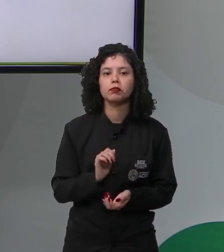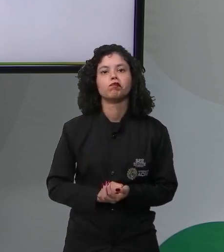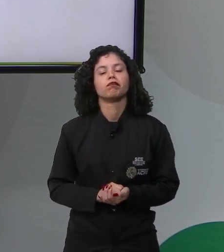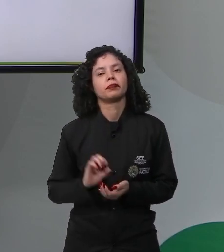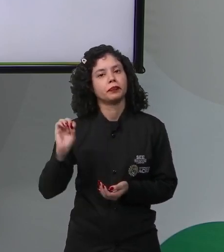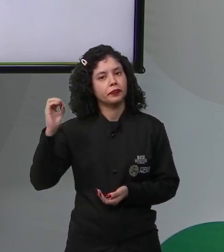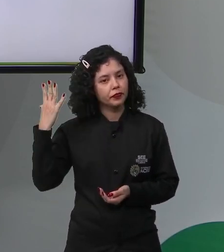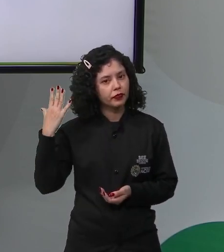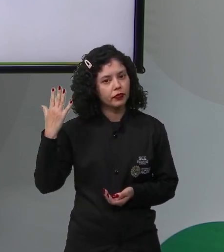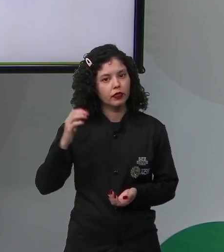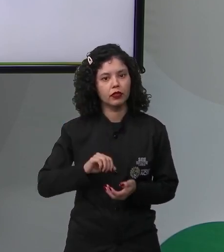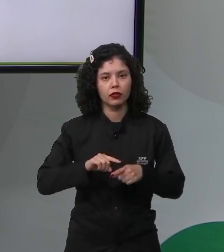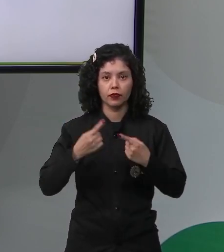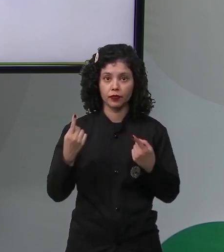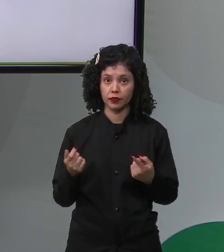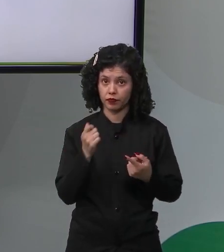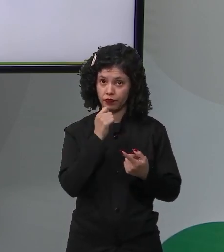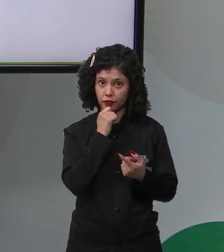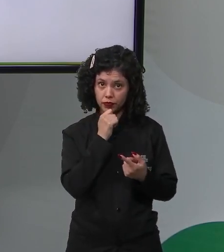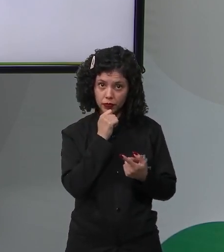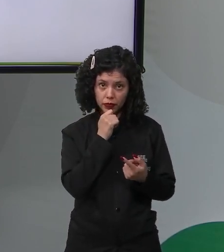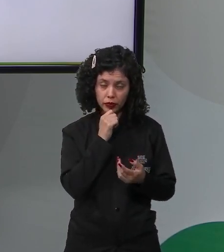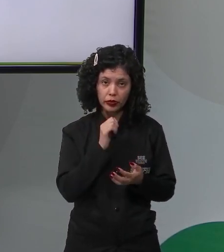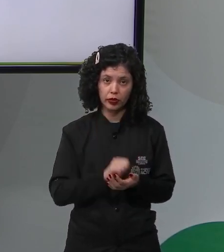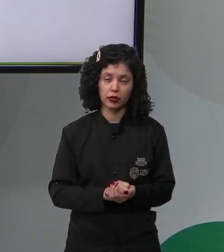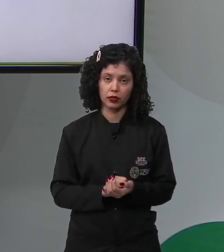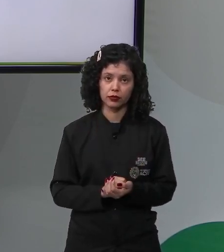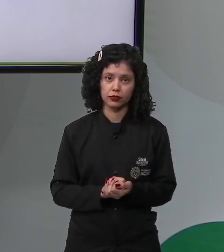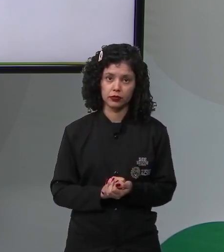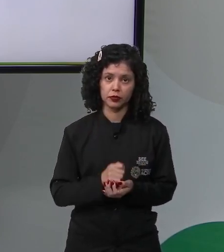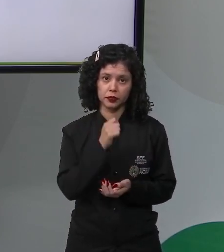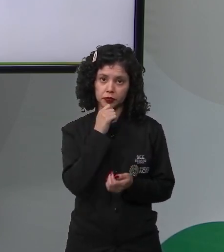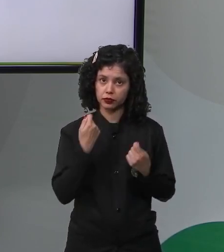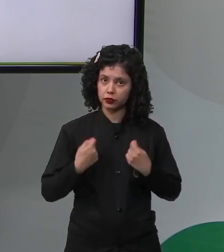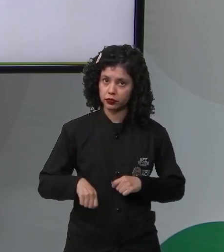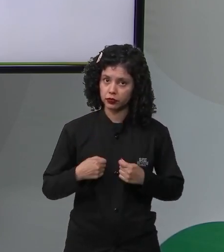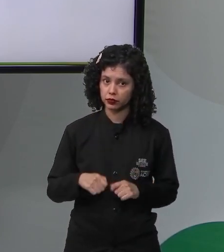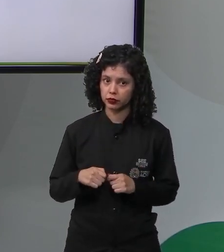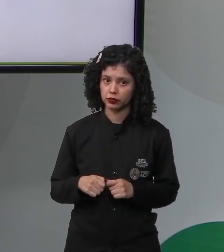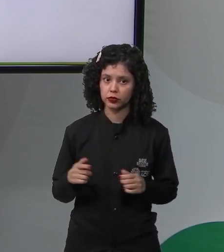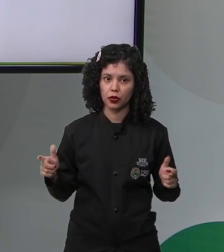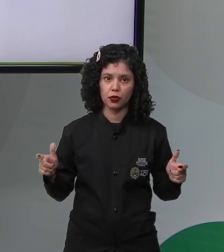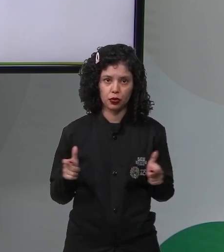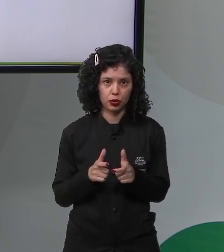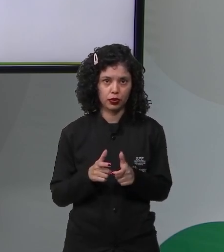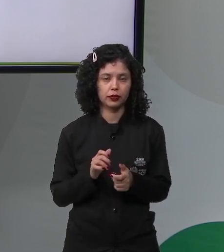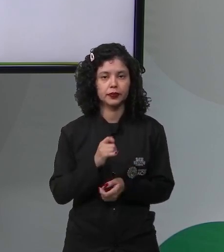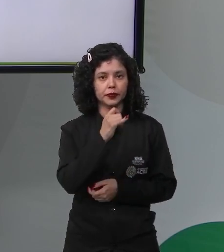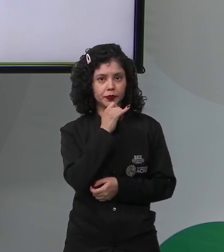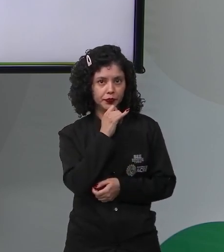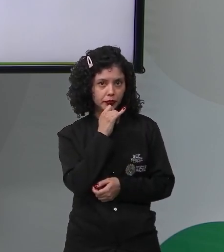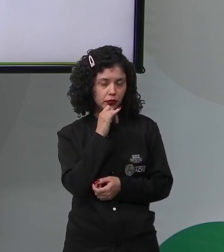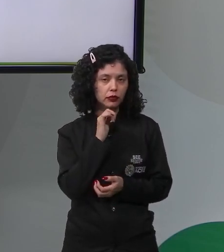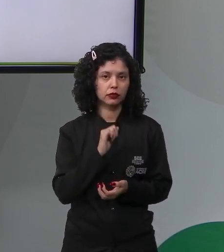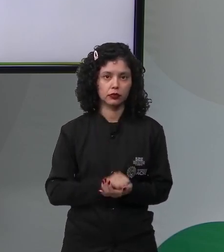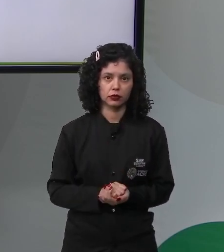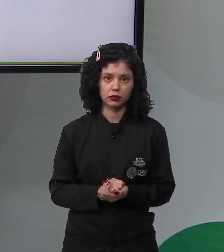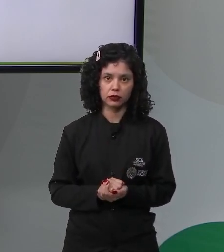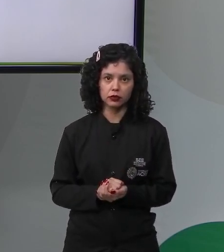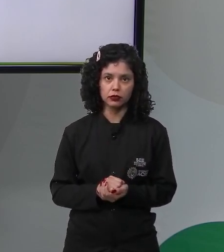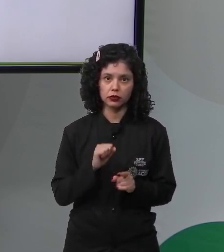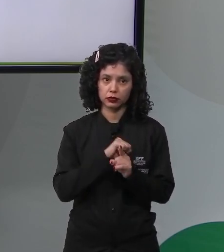de acontecer, mas a incidência, ela precisa ser reduzida. Por exemplo, quando